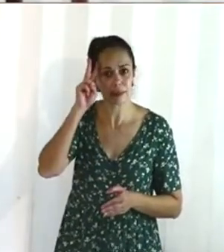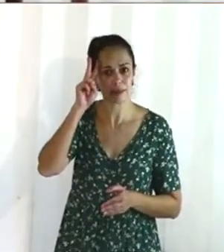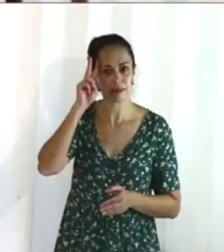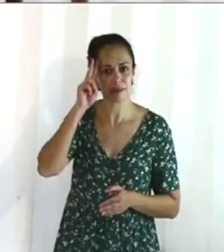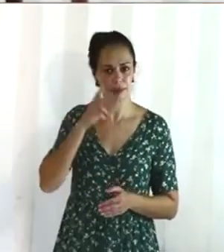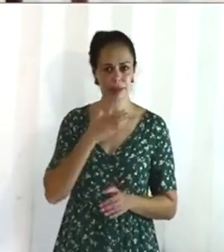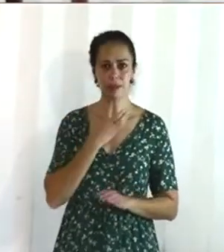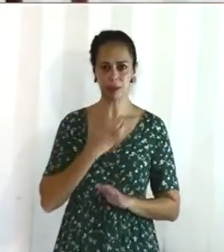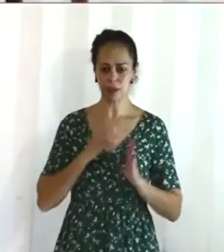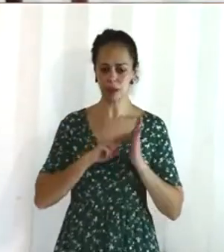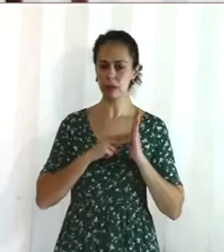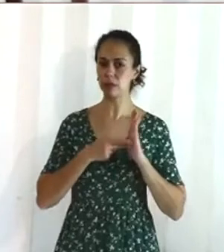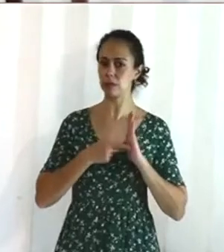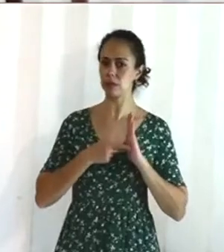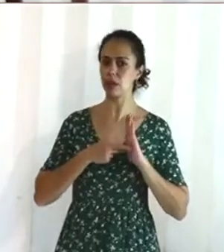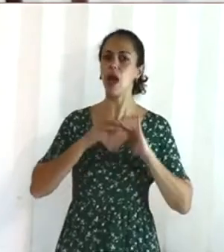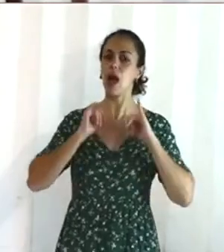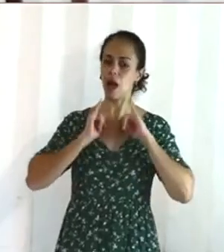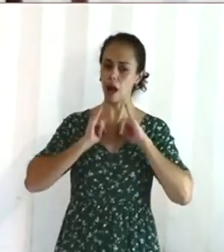anúncio